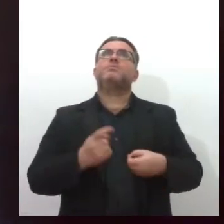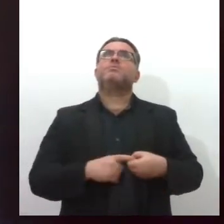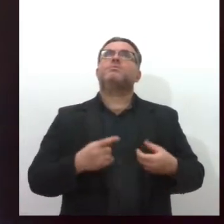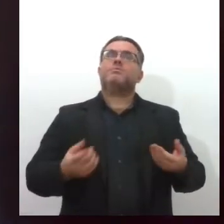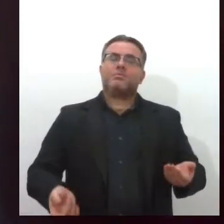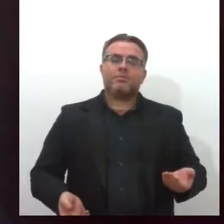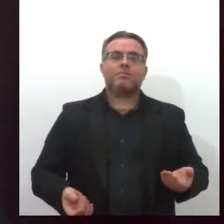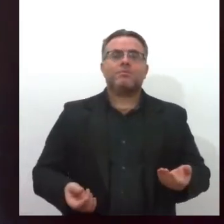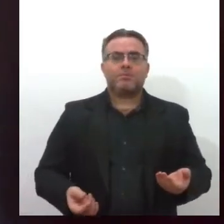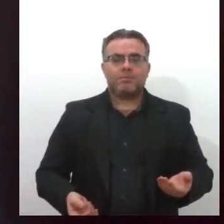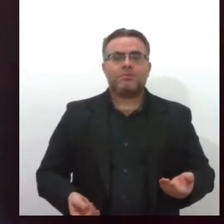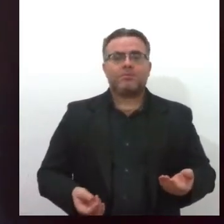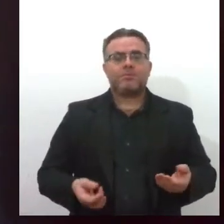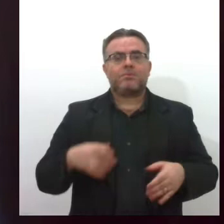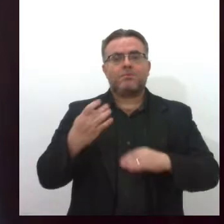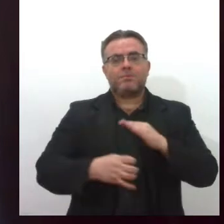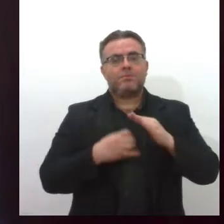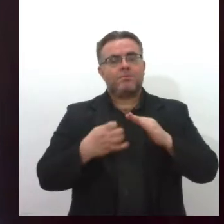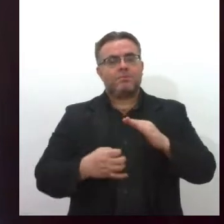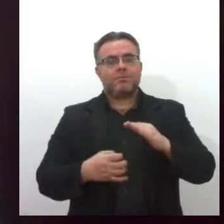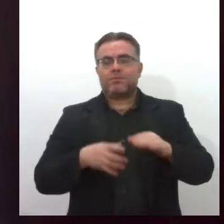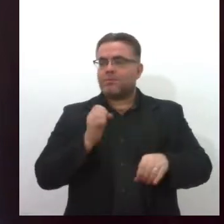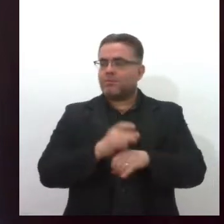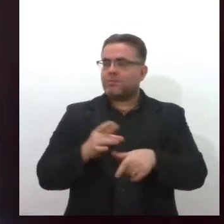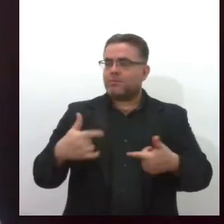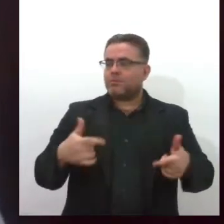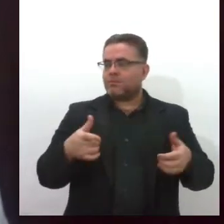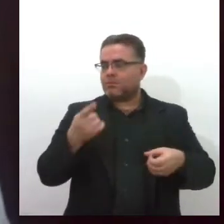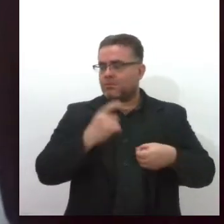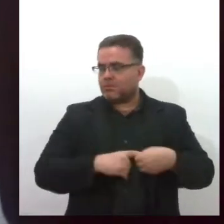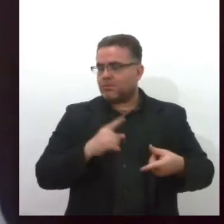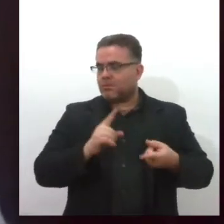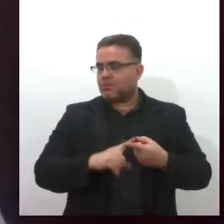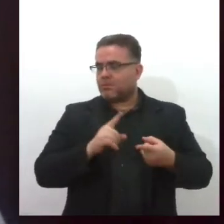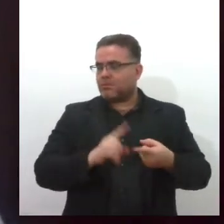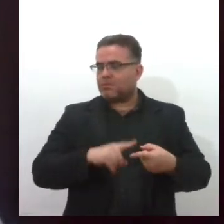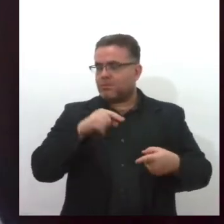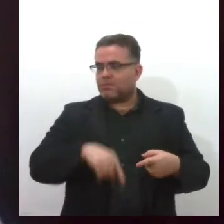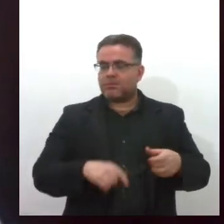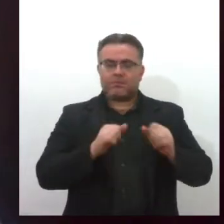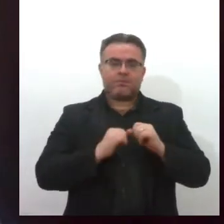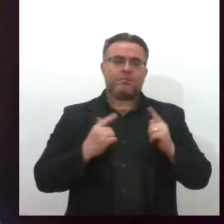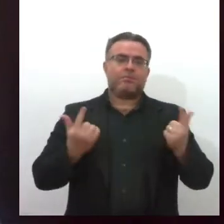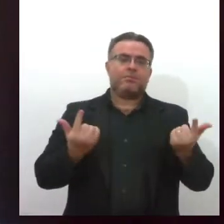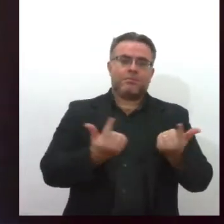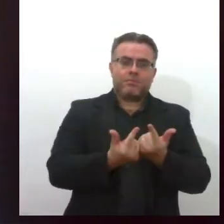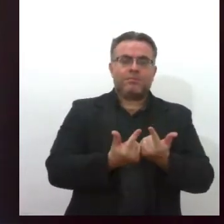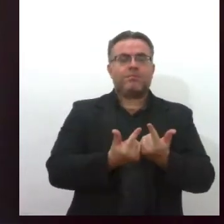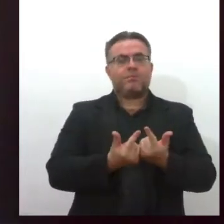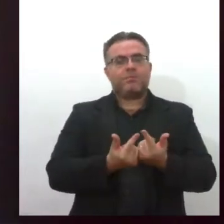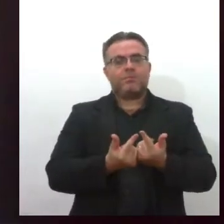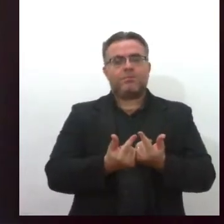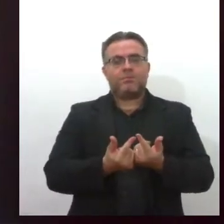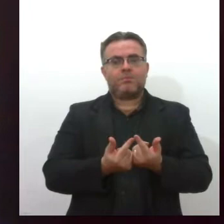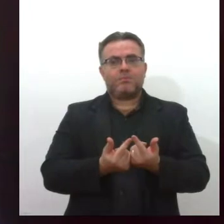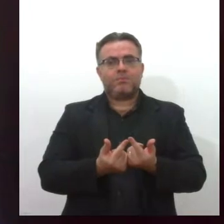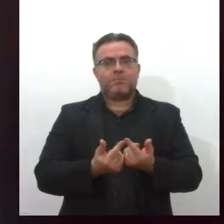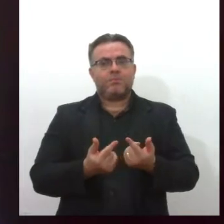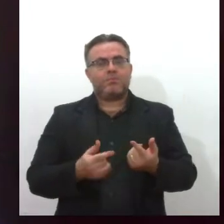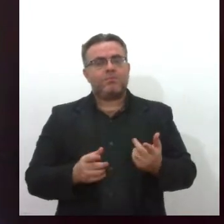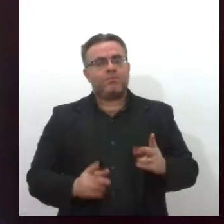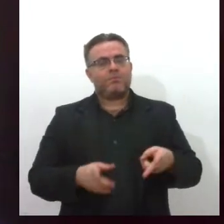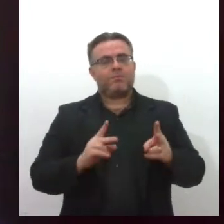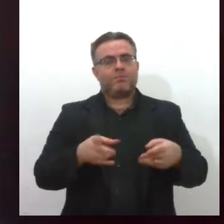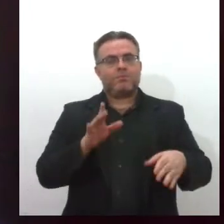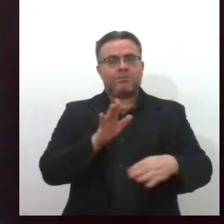empresas, da retomada dos empregos. Isso é muito importante. E a Assembleia Legislativa tem dado essa contribuição efetiva